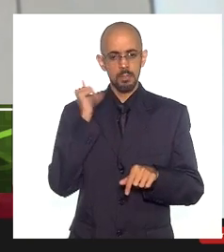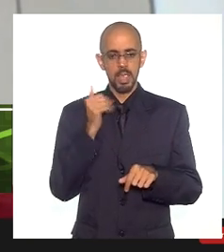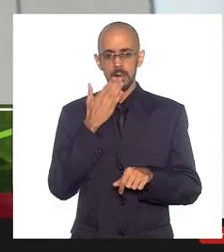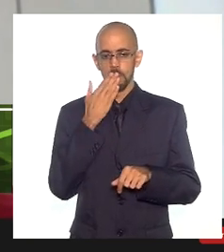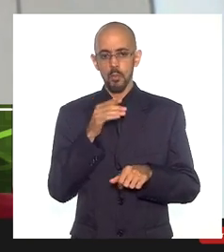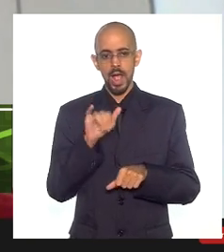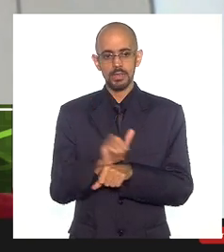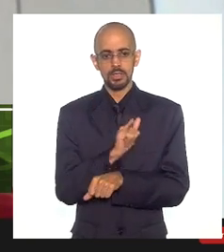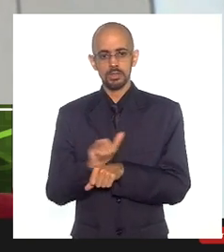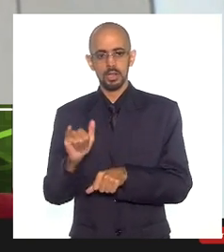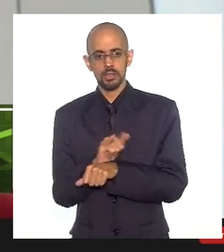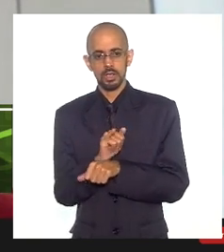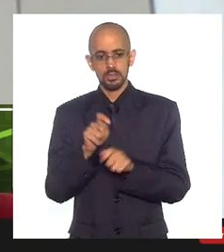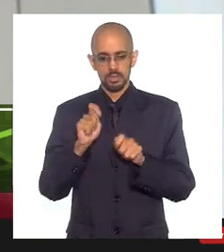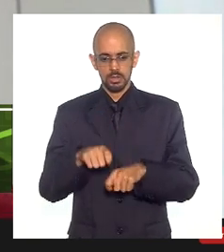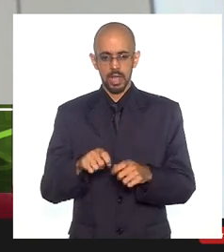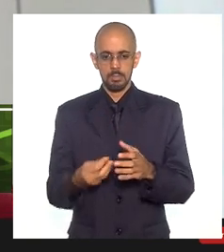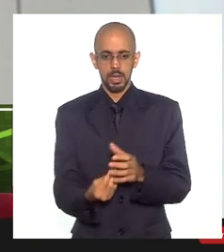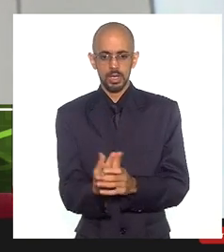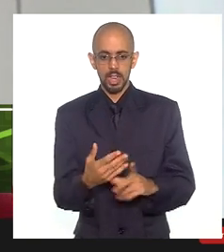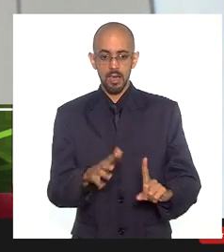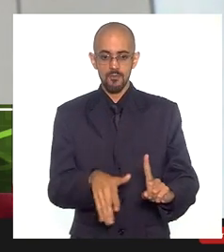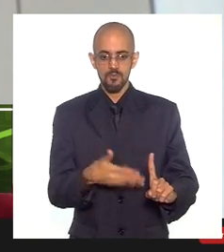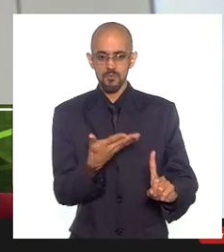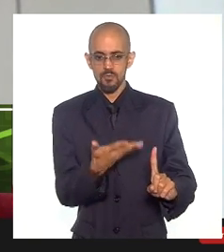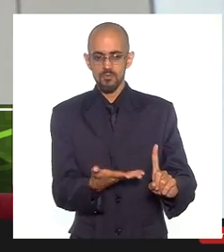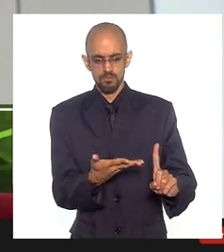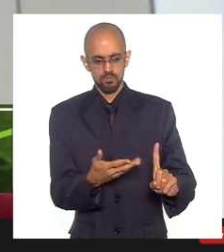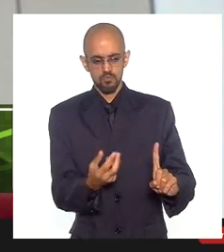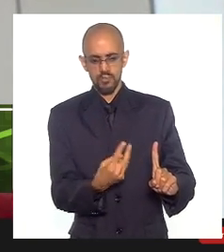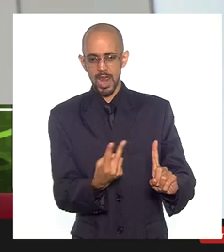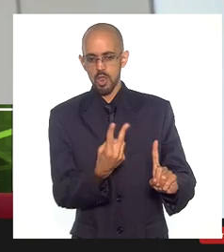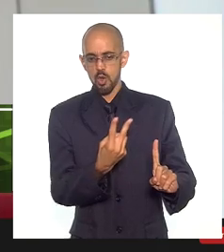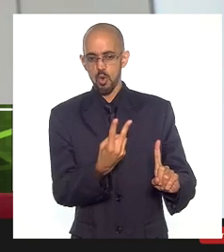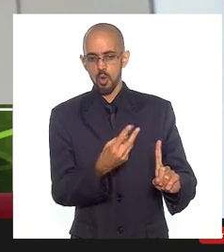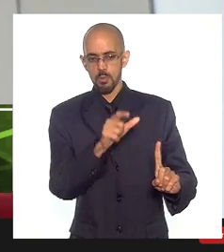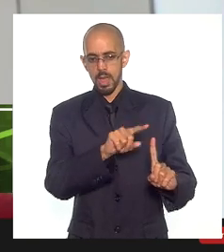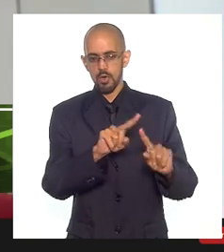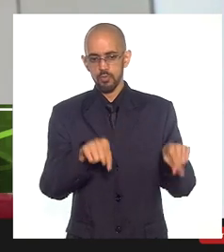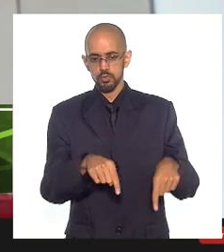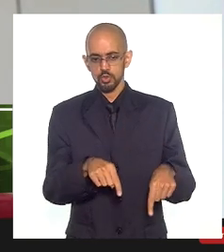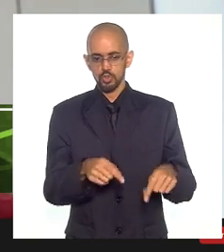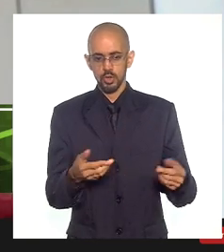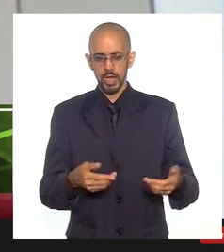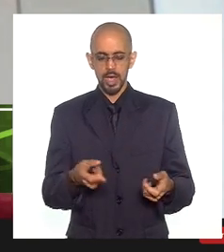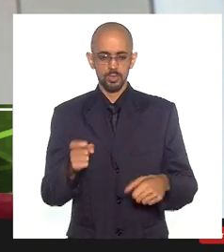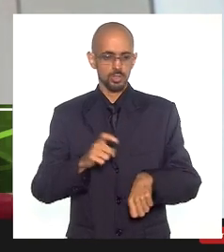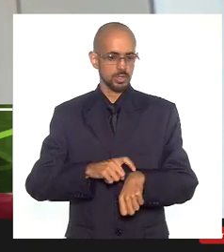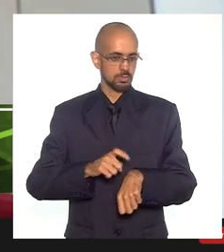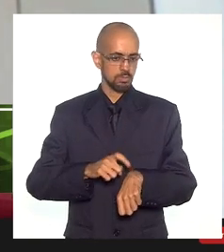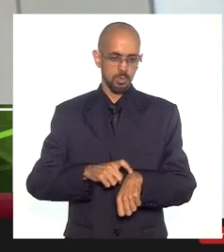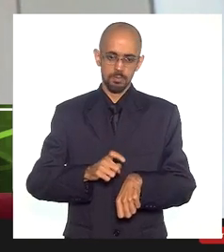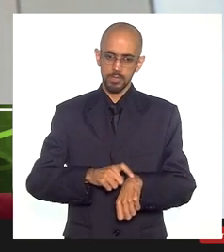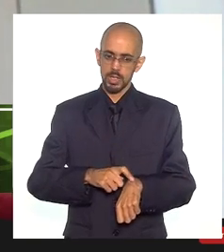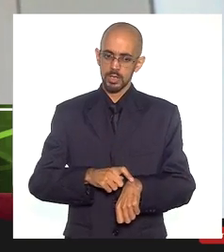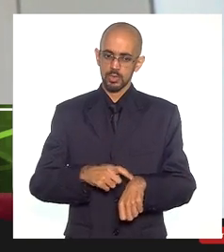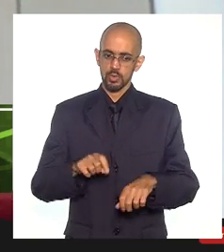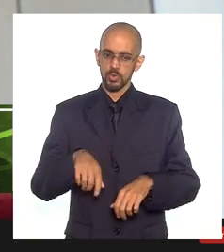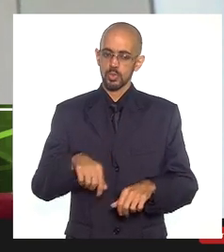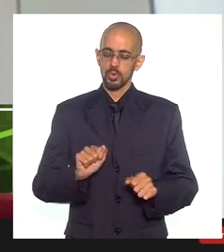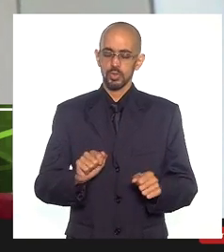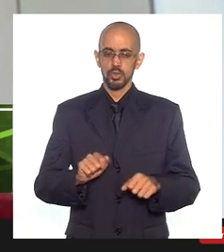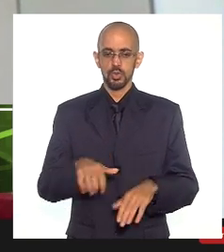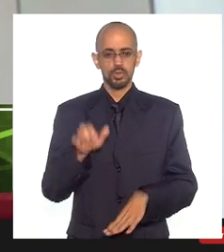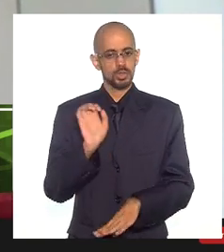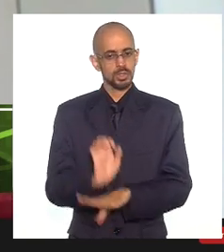valorizar os profissionais da Ciência e Tecnologia com o atual Estado econômico e legal